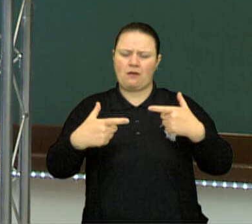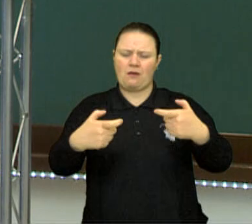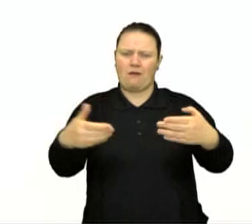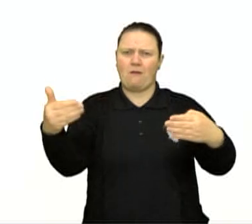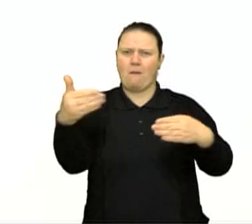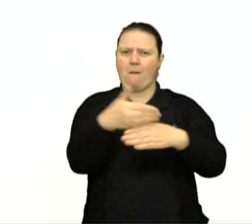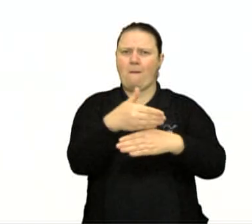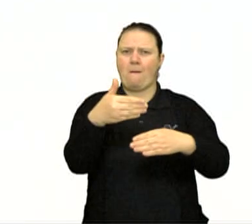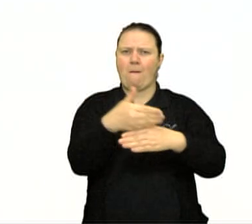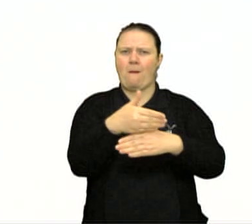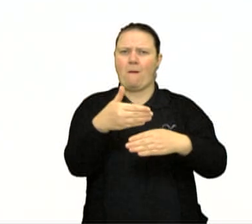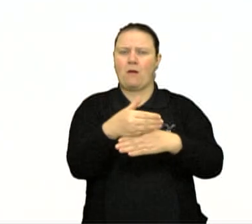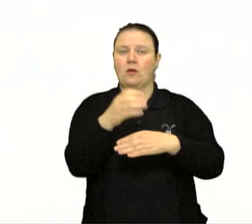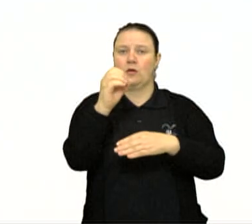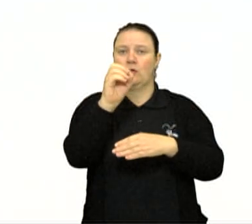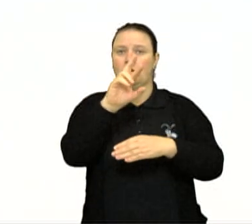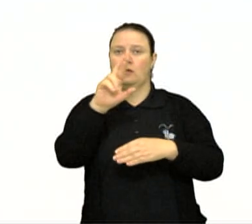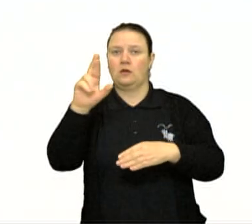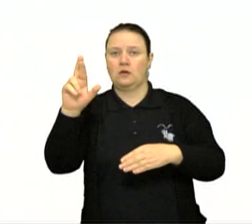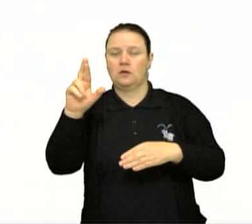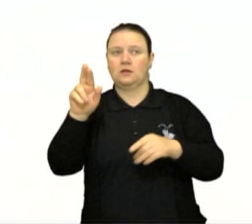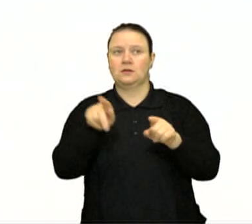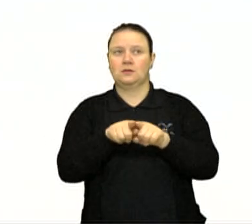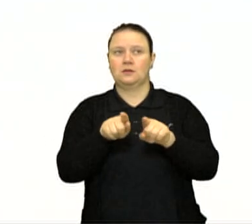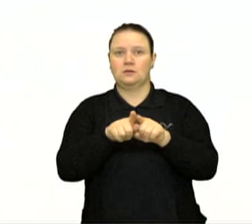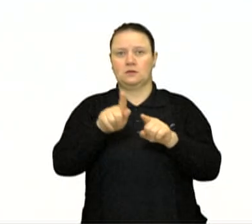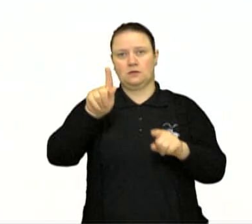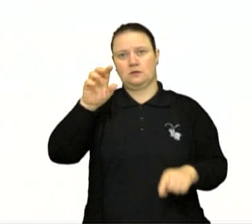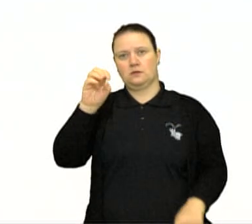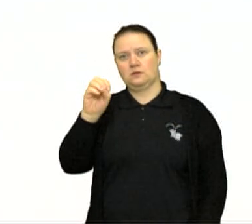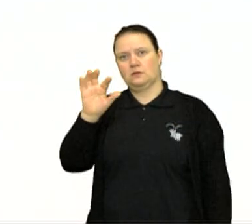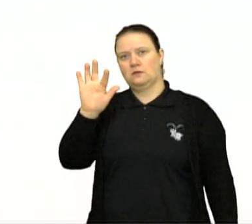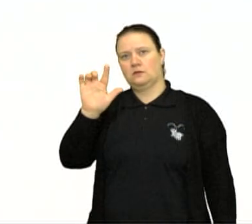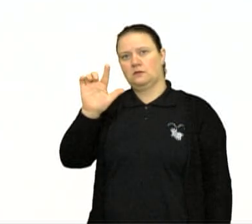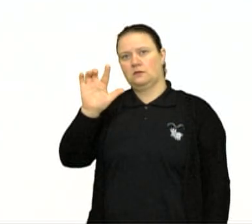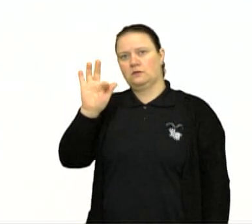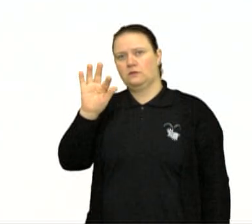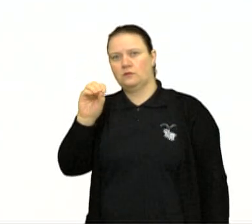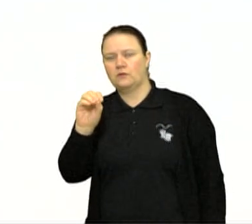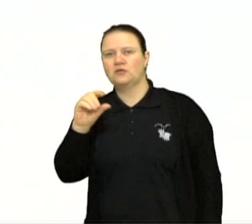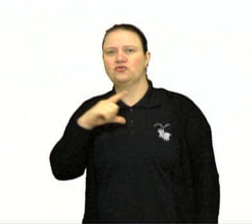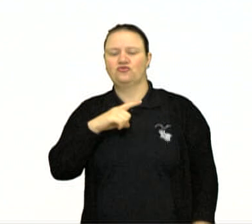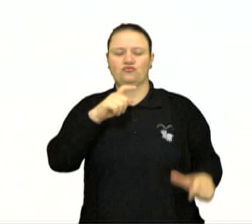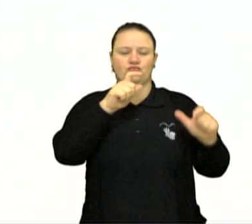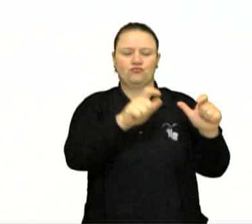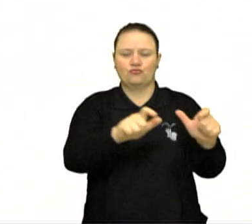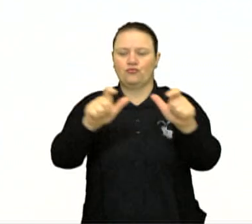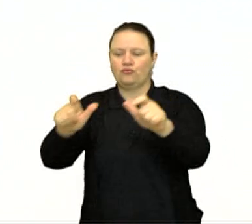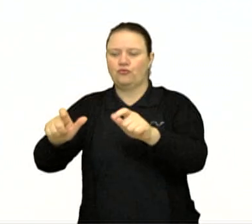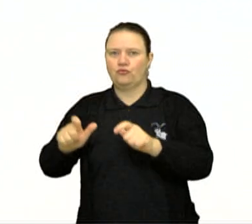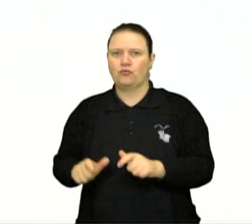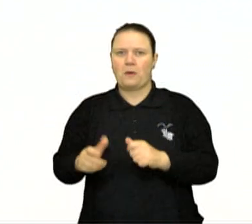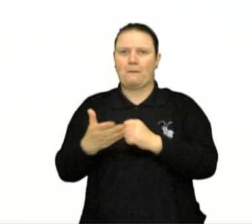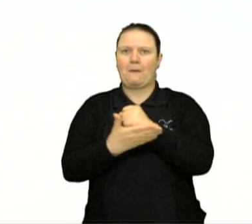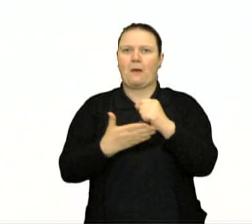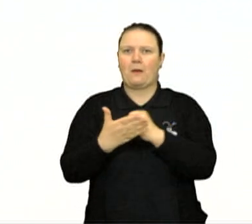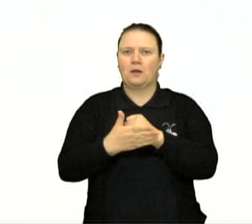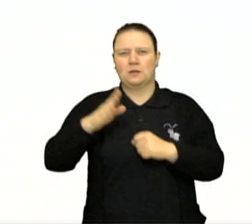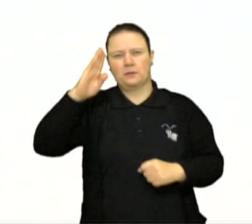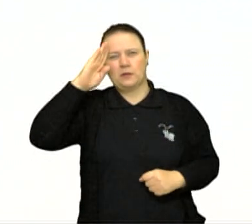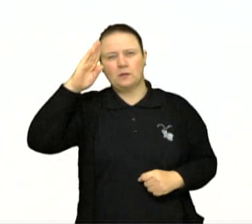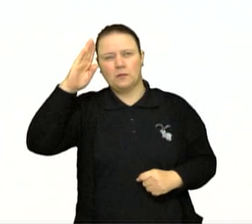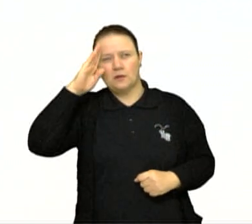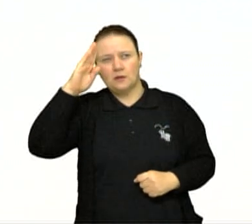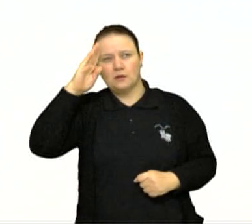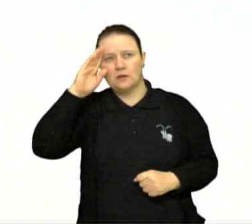da questão do Oriente Médio, inclusive na Guerra do Golfo, onde estabeleceram bases militares para França, Reino Unido, Turquia,